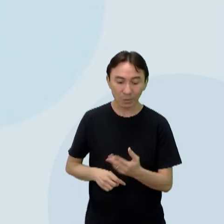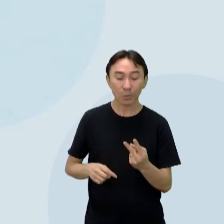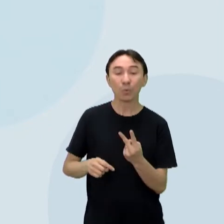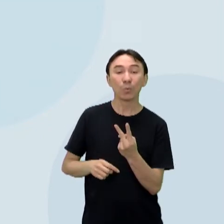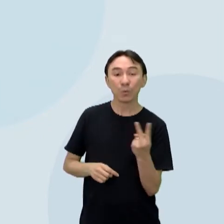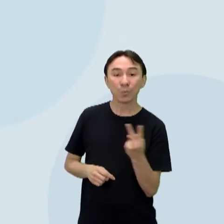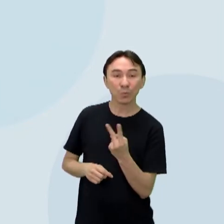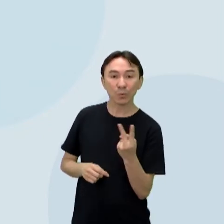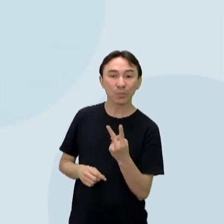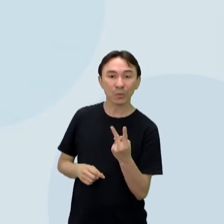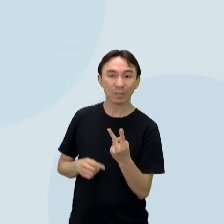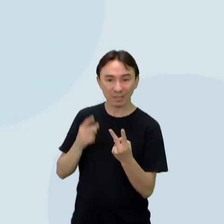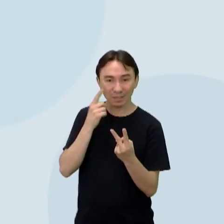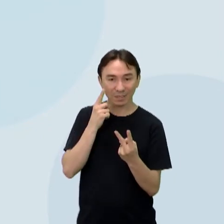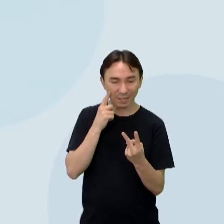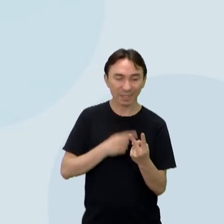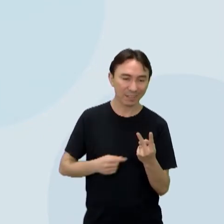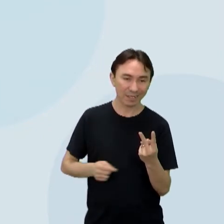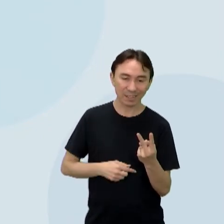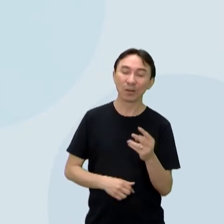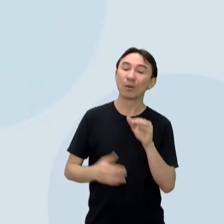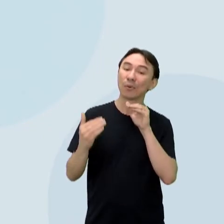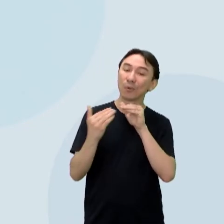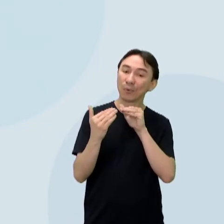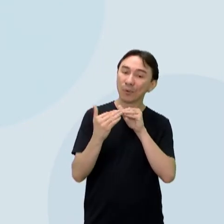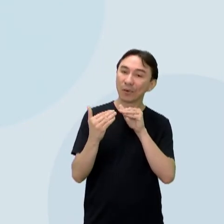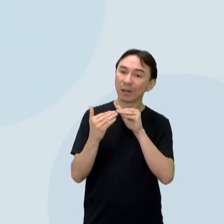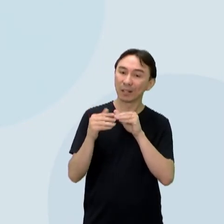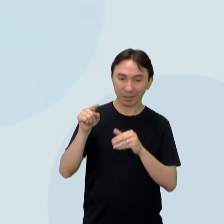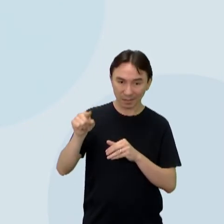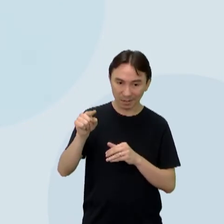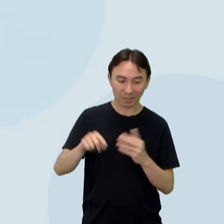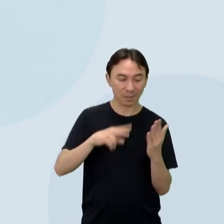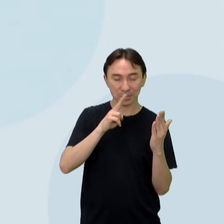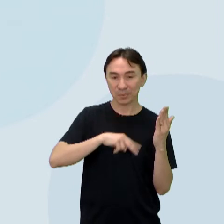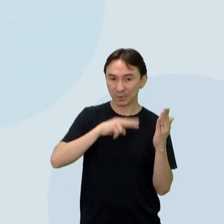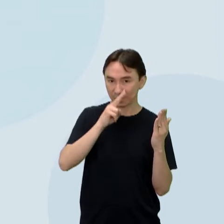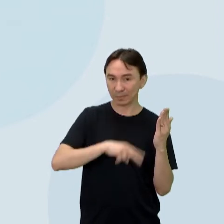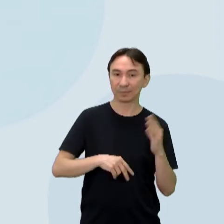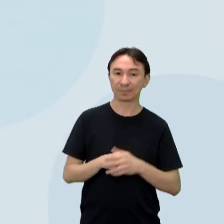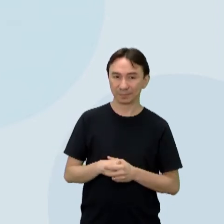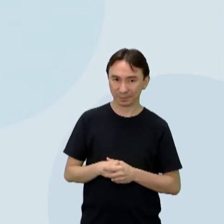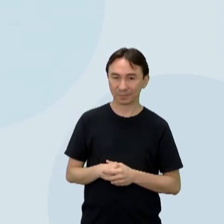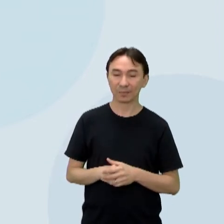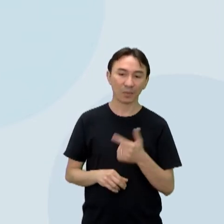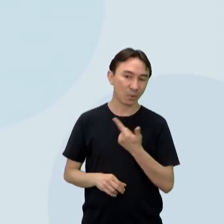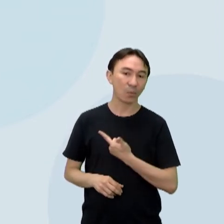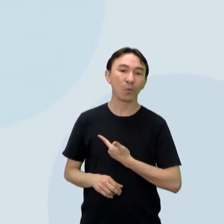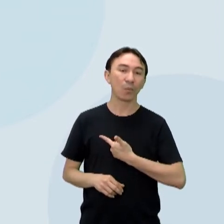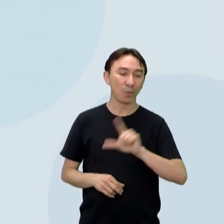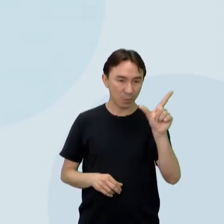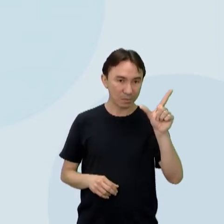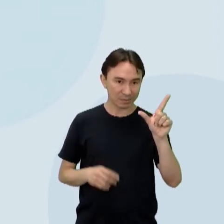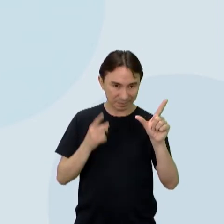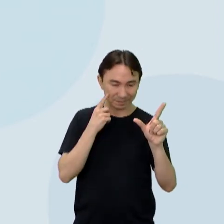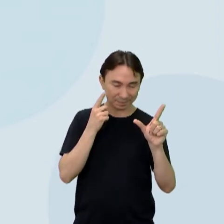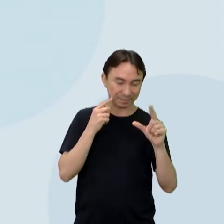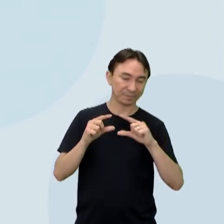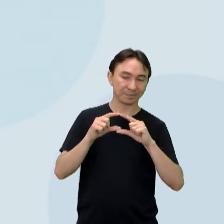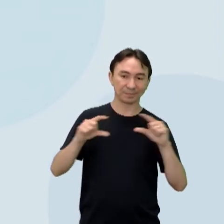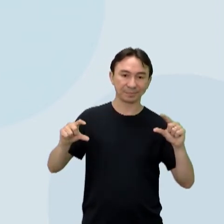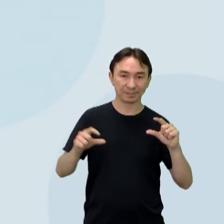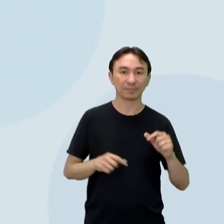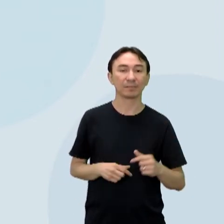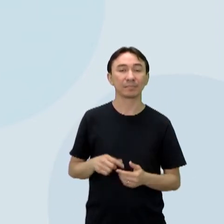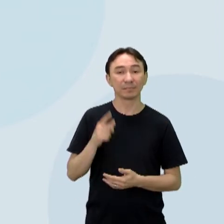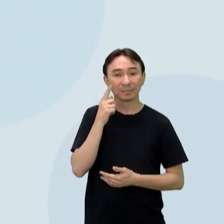no masculino, tá bom? Ótimo. Mais Vamos uma, para a próxima. Aqui, ó, outra tirinha do Garfield. Vamos lá.